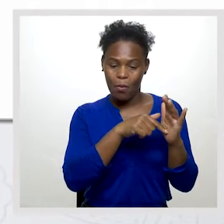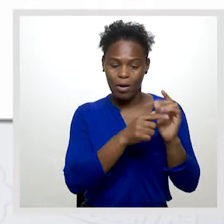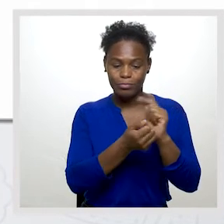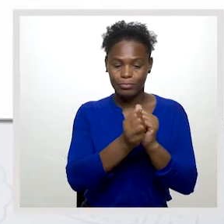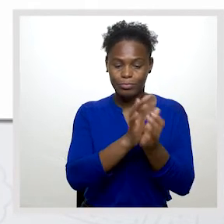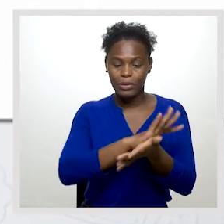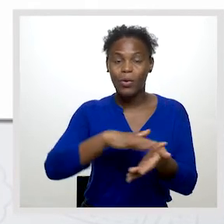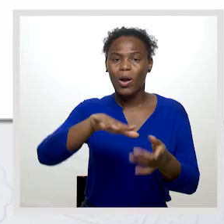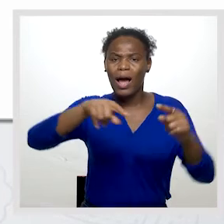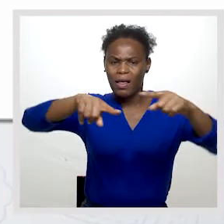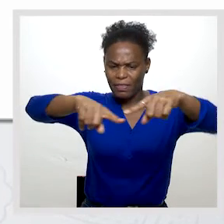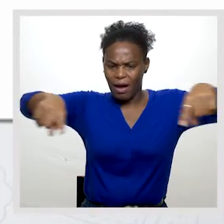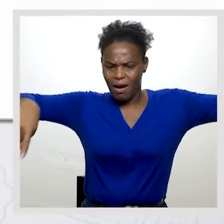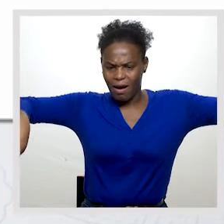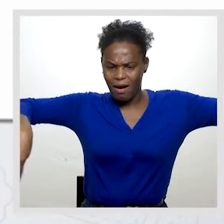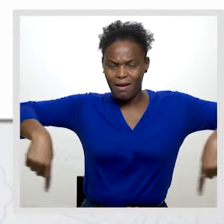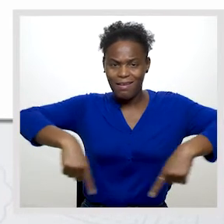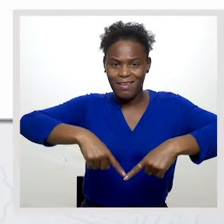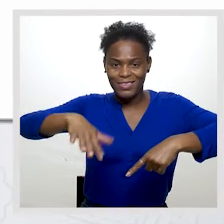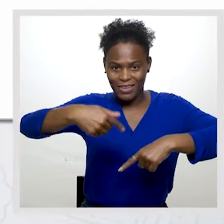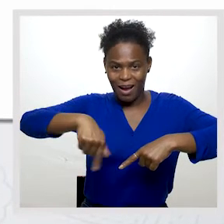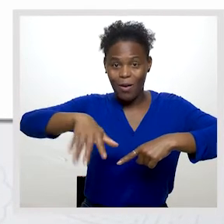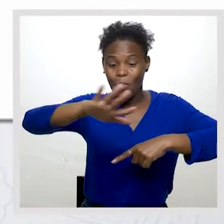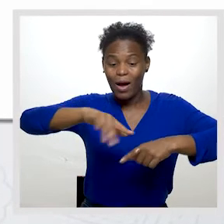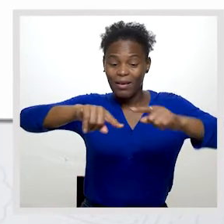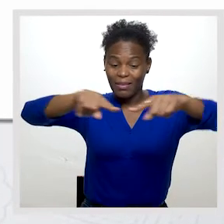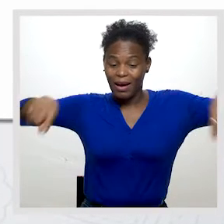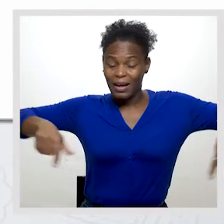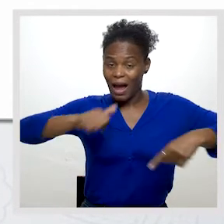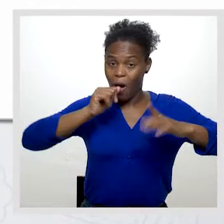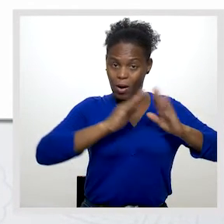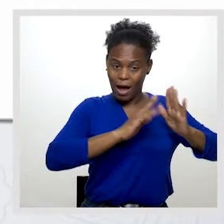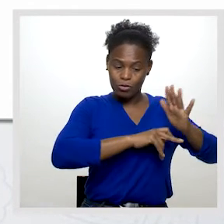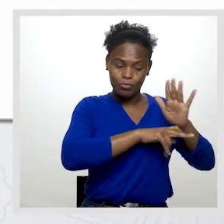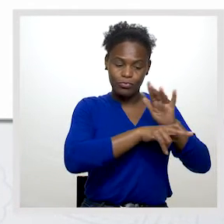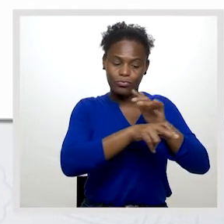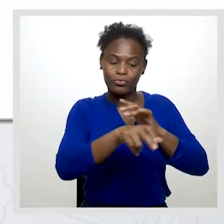nos ETAR, isto é, na estação de tratamento de águas residuais.